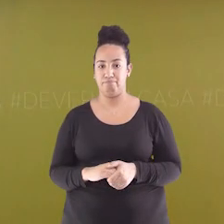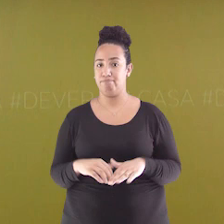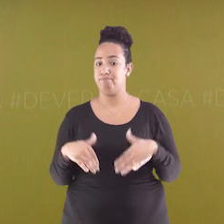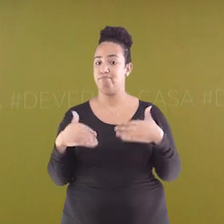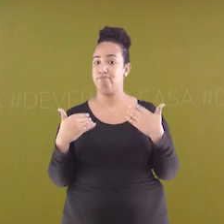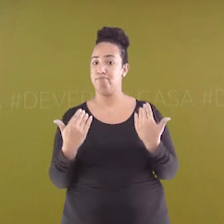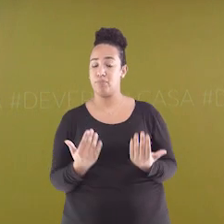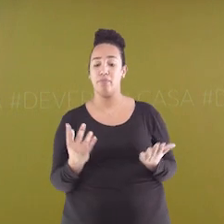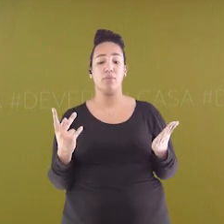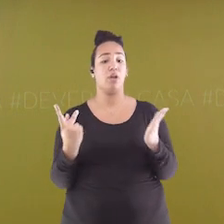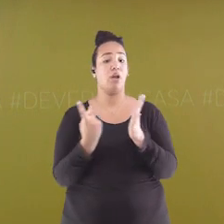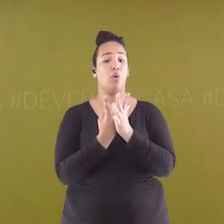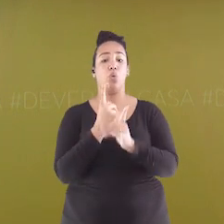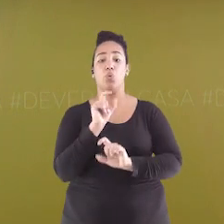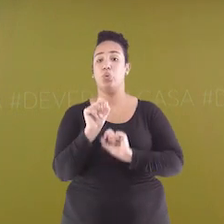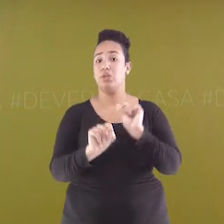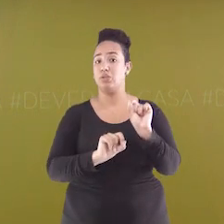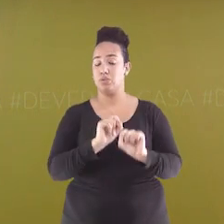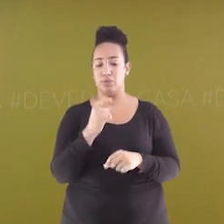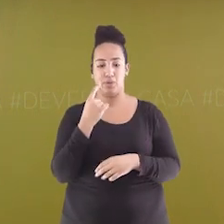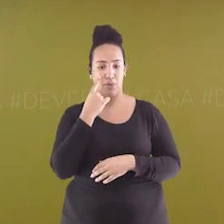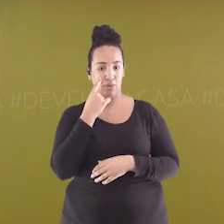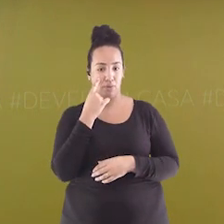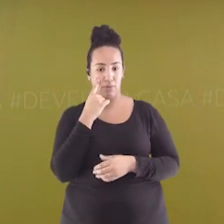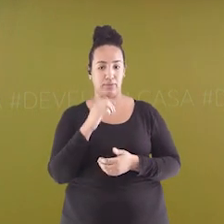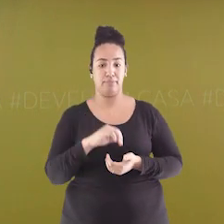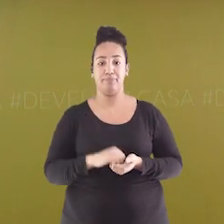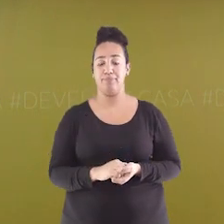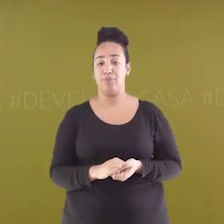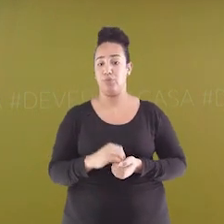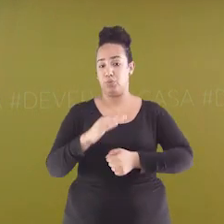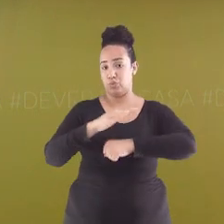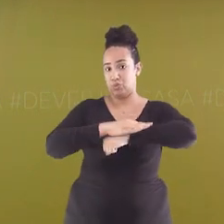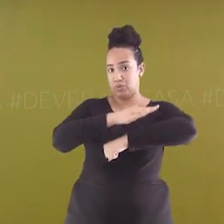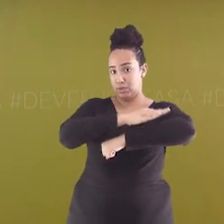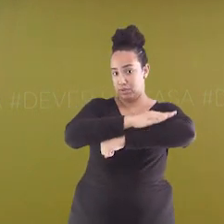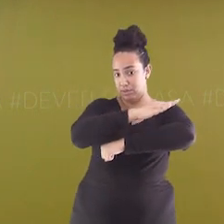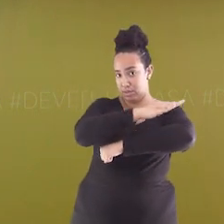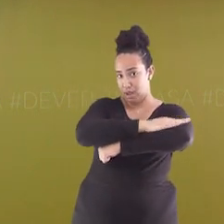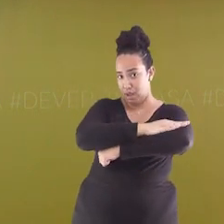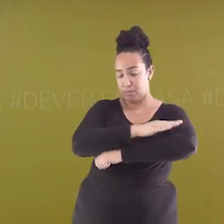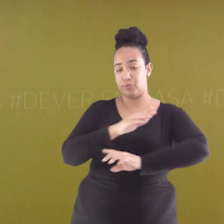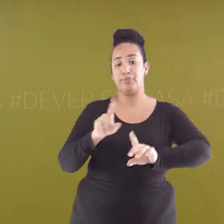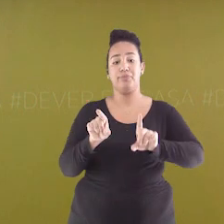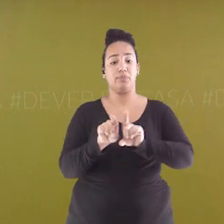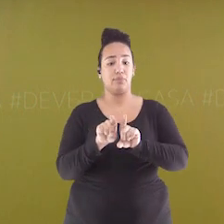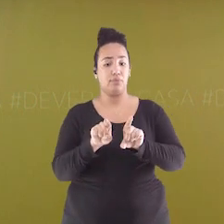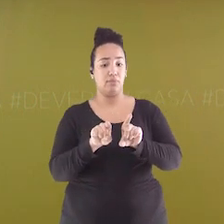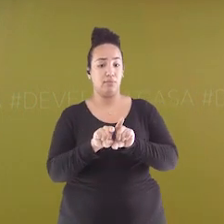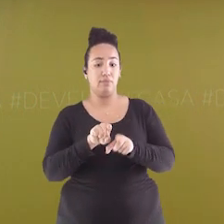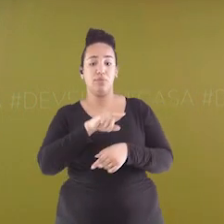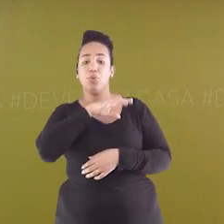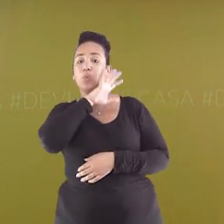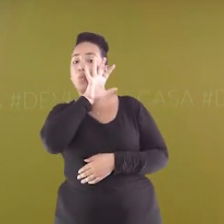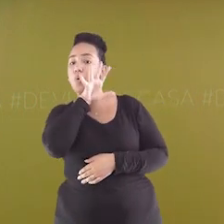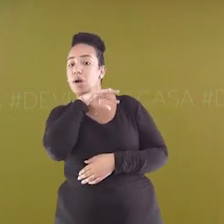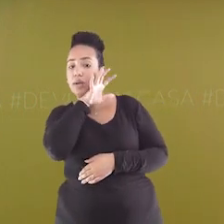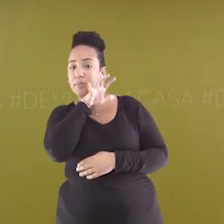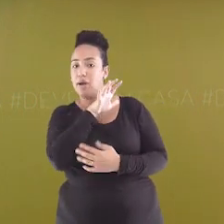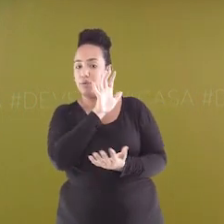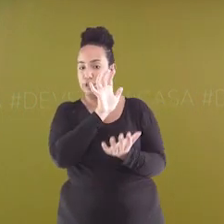Bom, o que aconteceu foi o quê? Olha lá, os dois, o sapo Jove e a